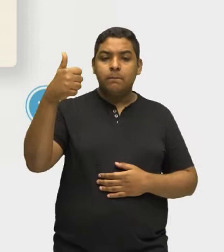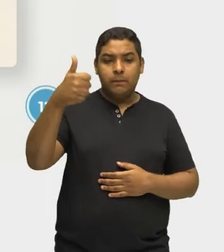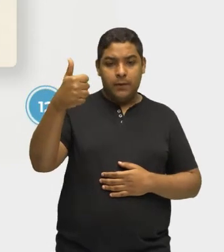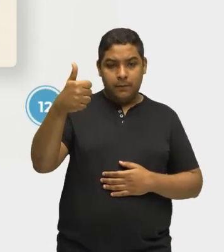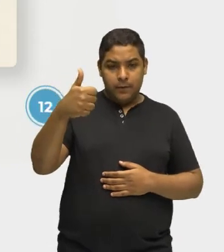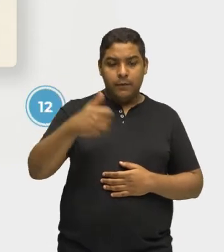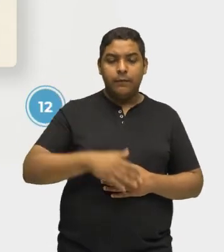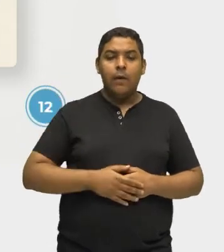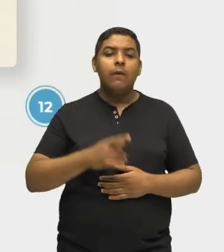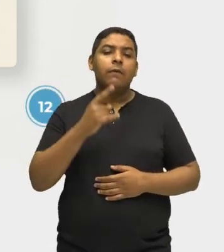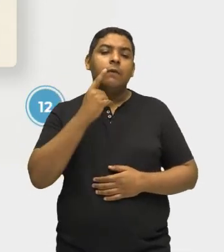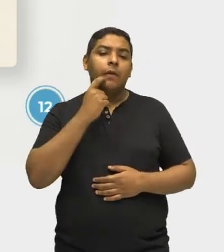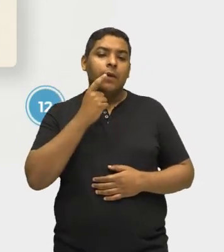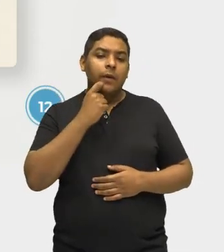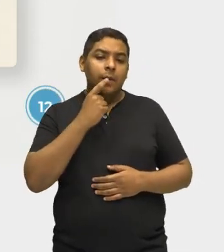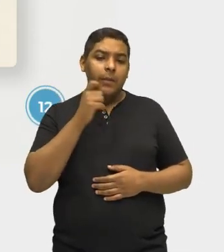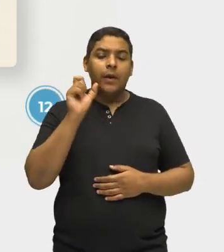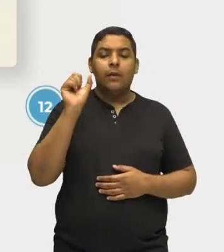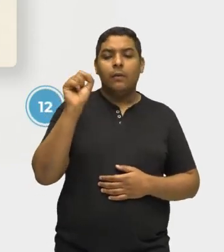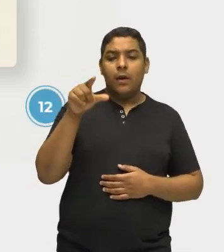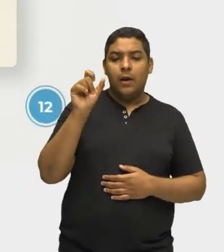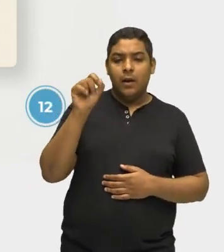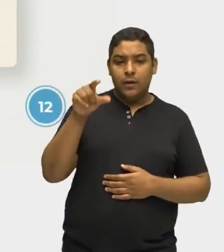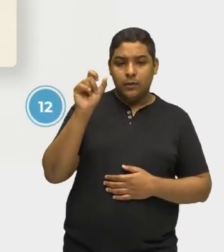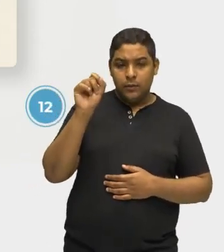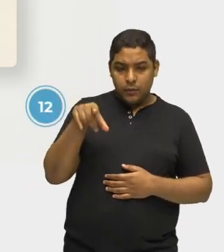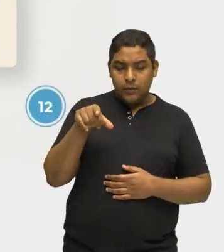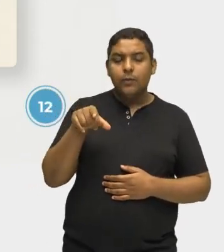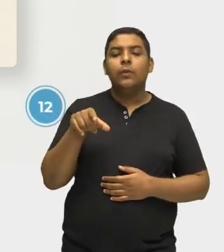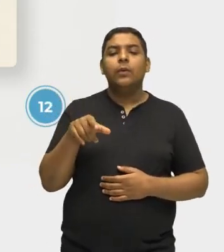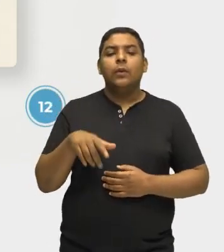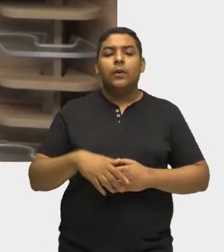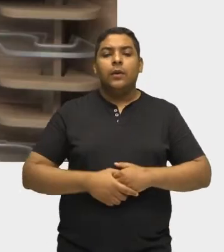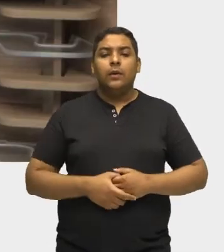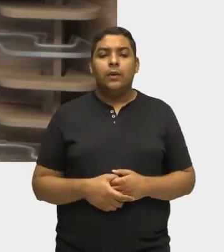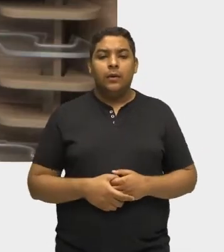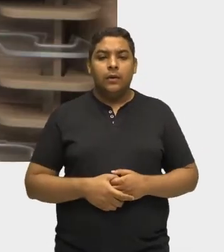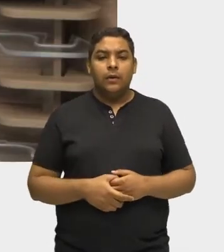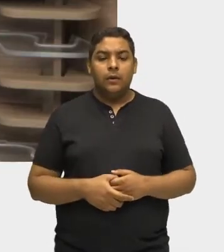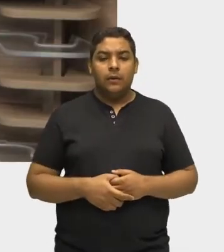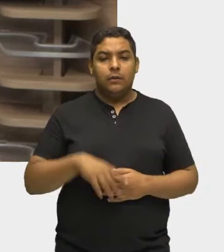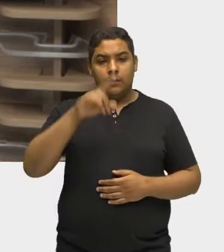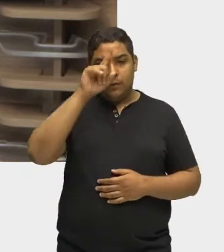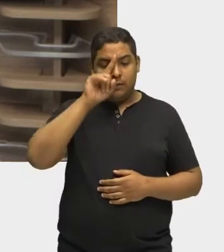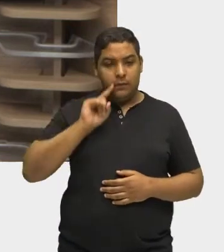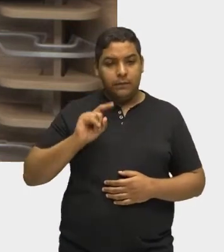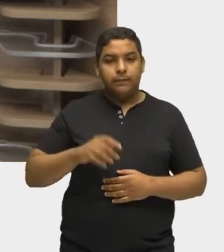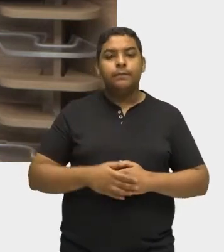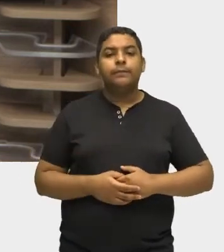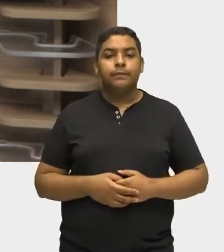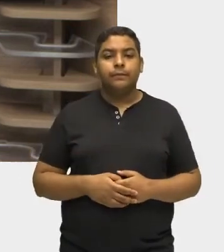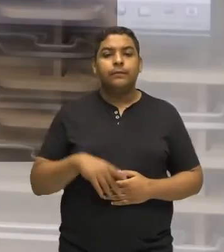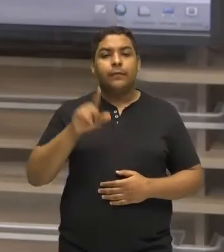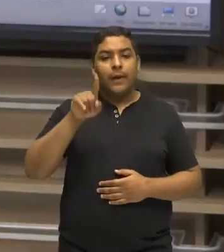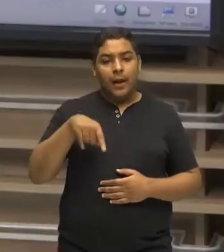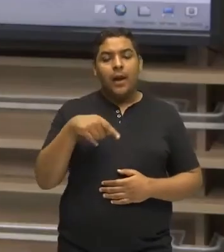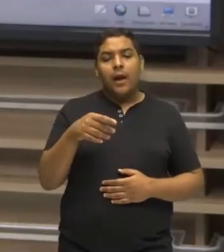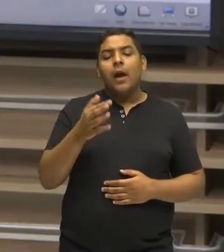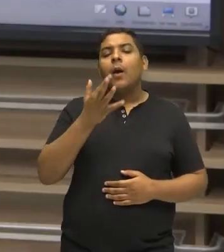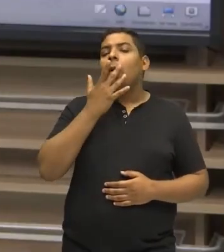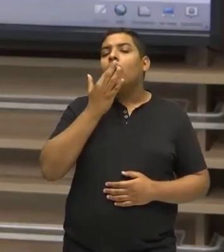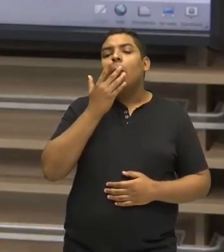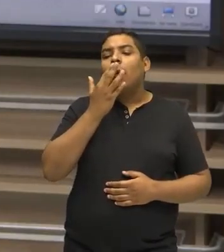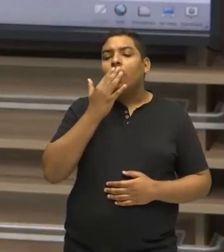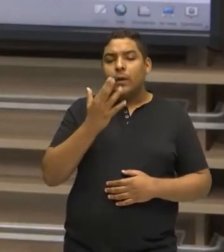vermelho, o azul e o amarelo. Então, são cores quentes, não é isso? E o Mondrian também,